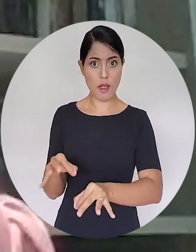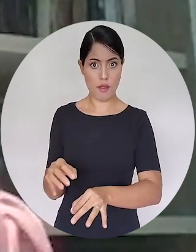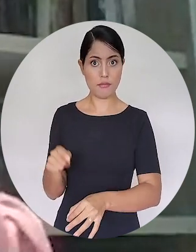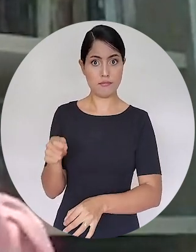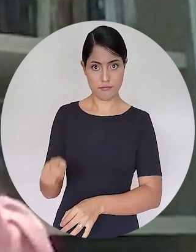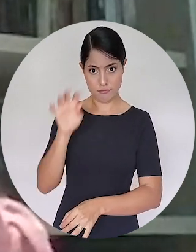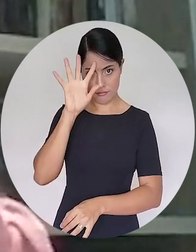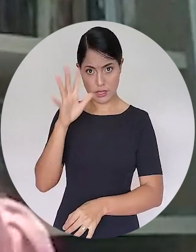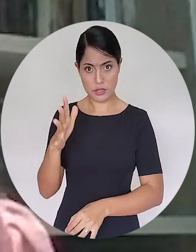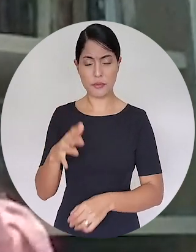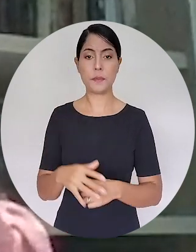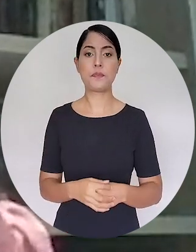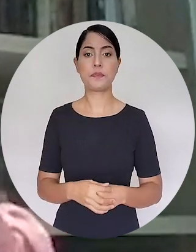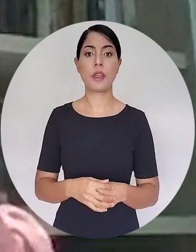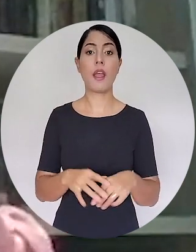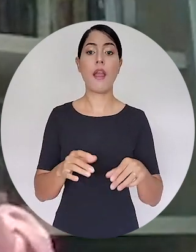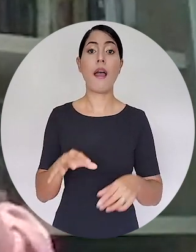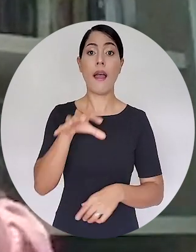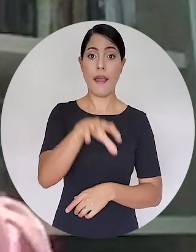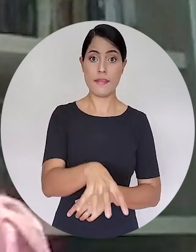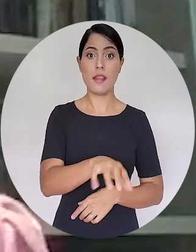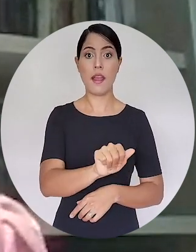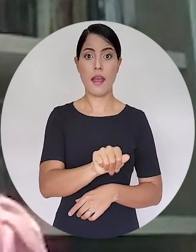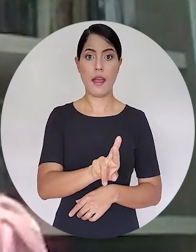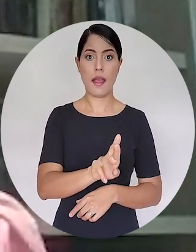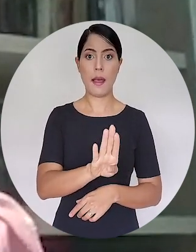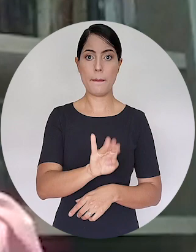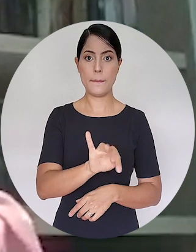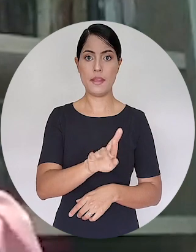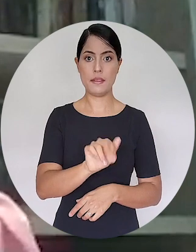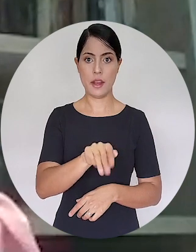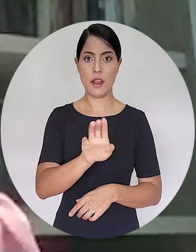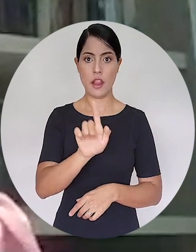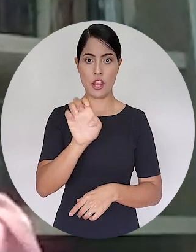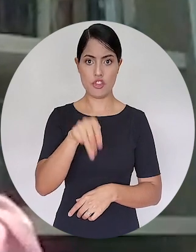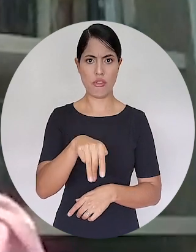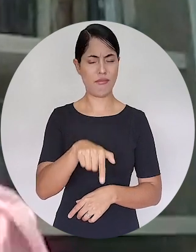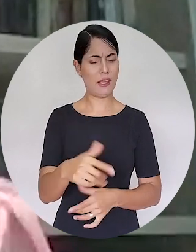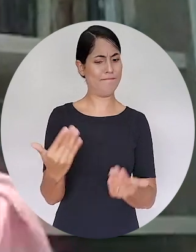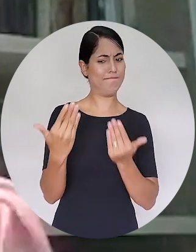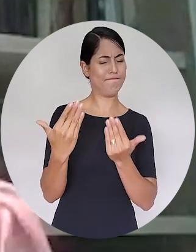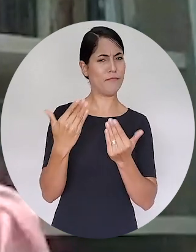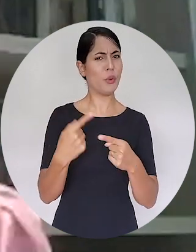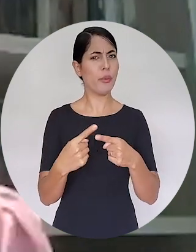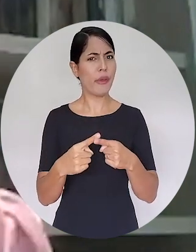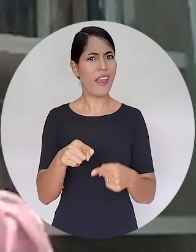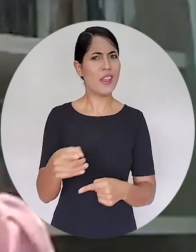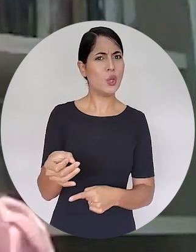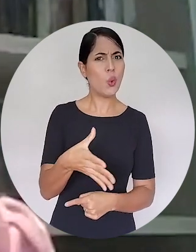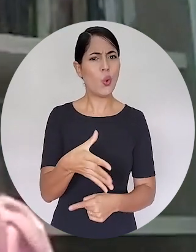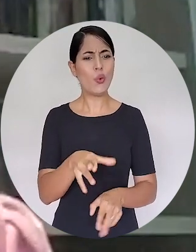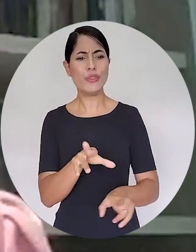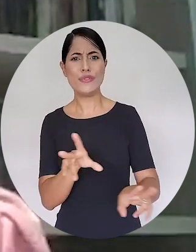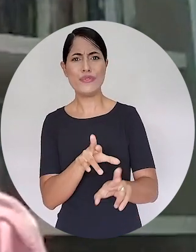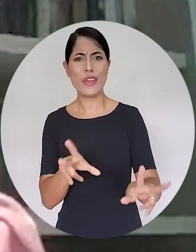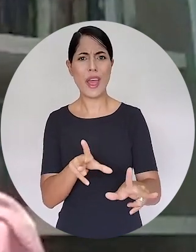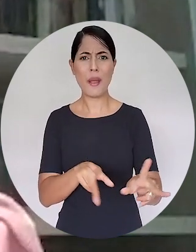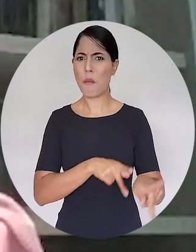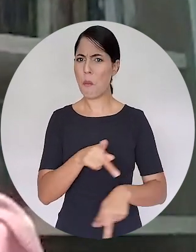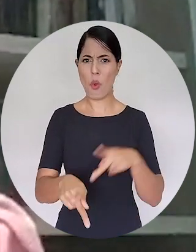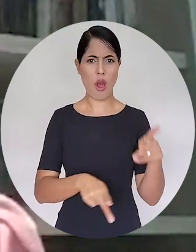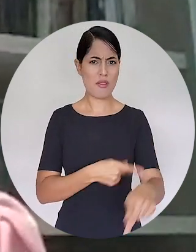De repente, quando a arbitragem chega, ela também vem com uma certa desconfiança, porque é novo, é diferente, as pessoas ainda não